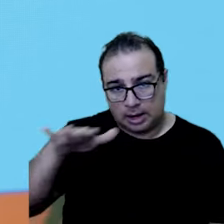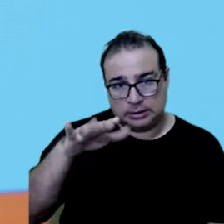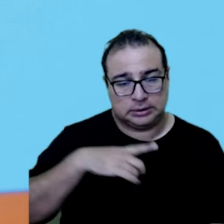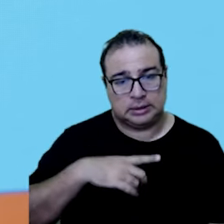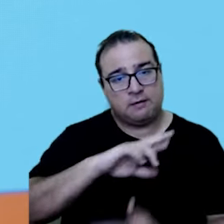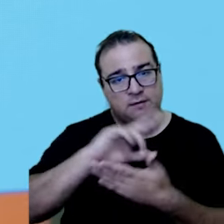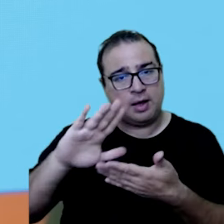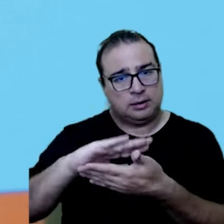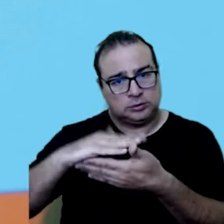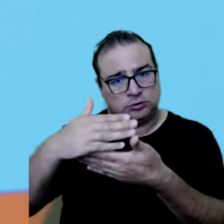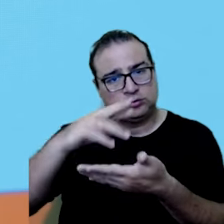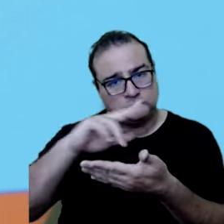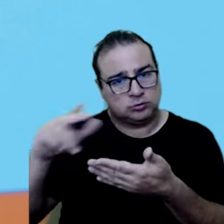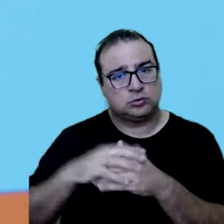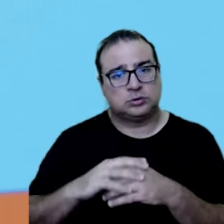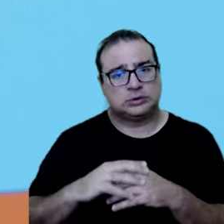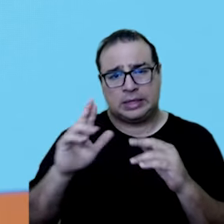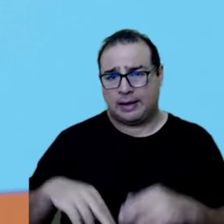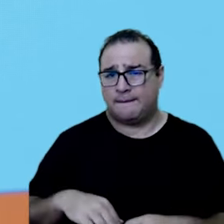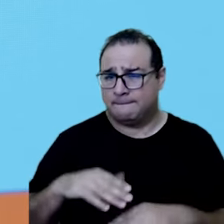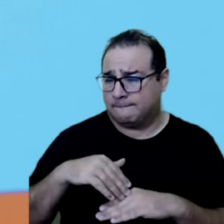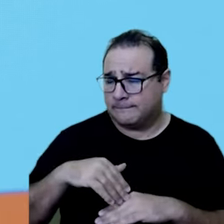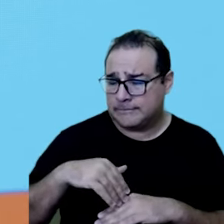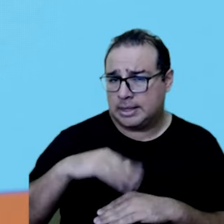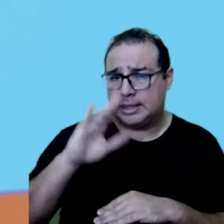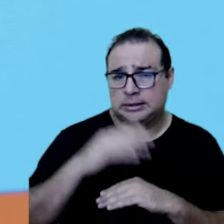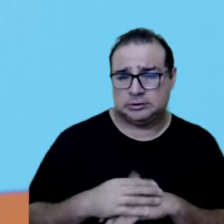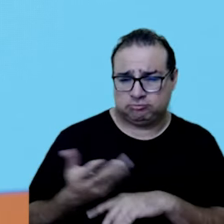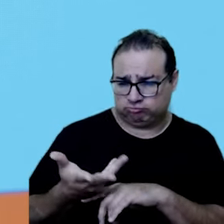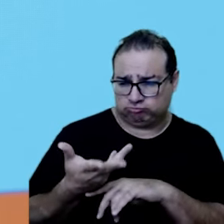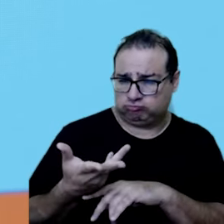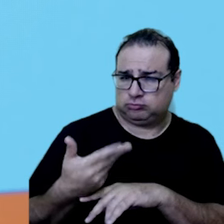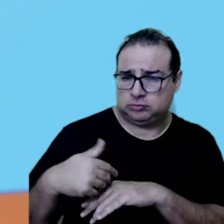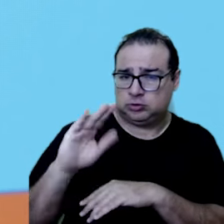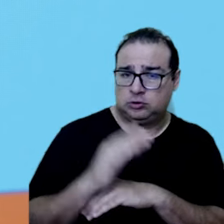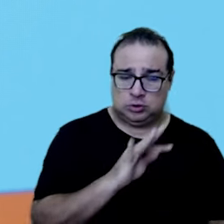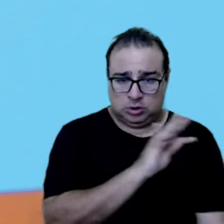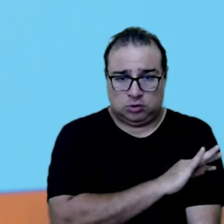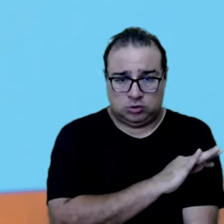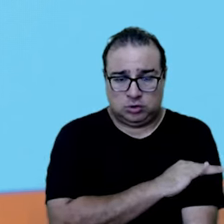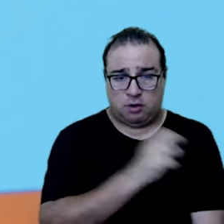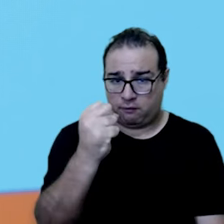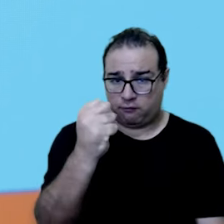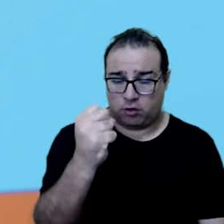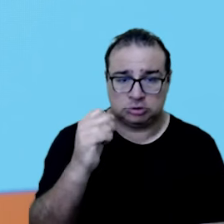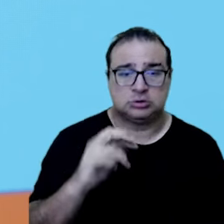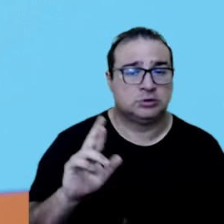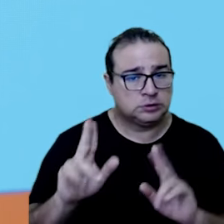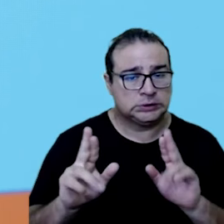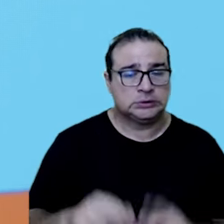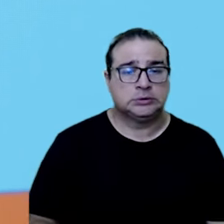os Macbook MacBook esse outro computador que ele é mais ele é mais avançado ele é uma tecnologia né diferenciada